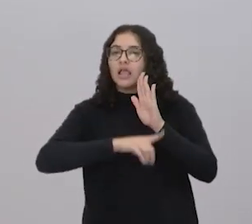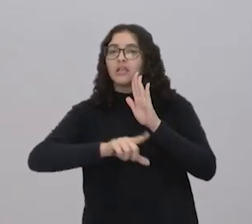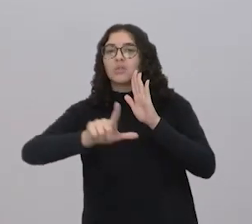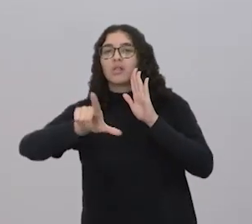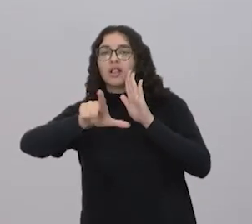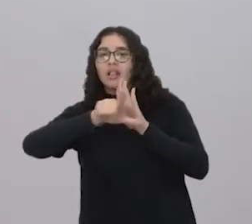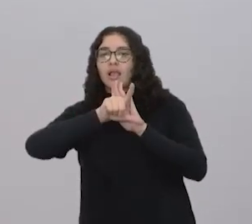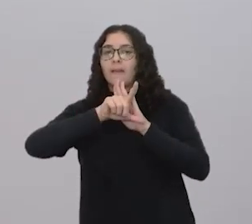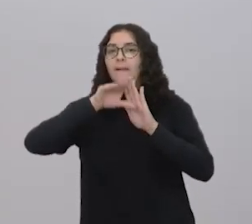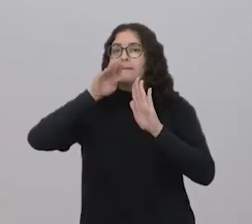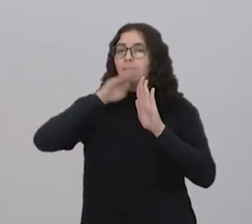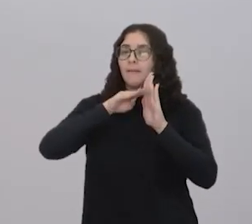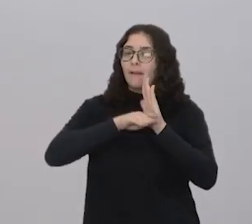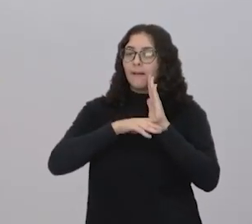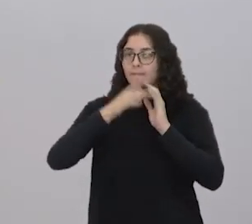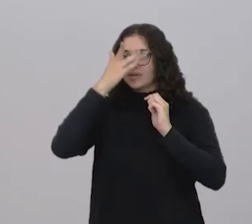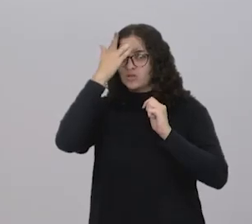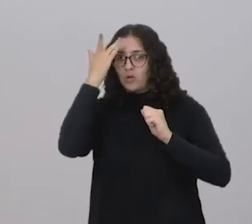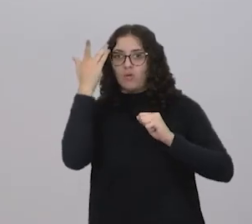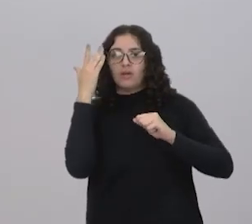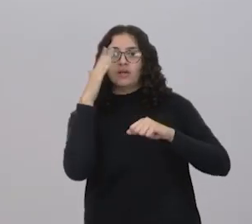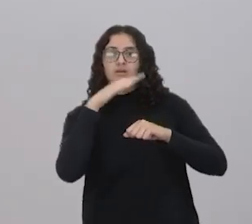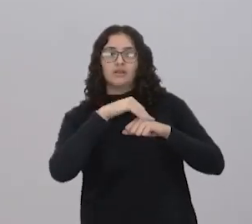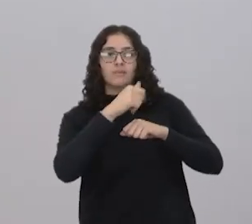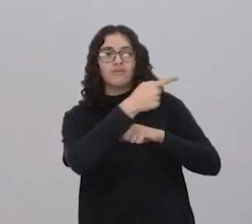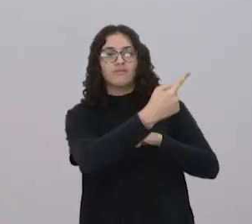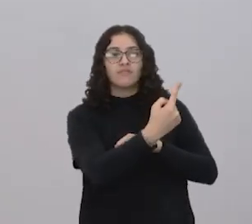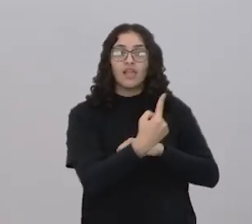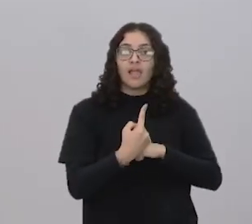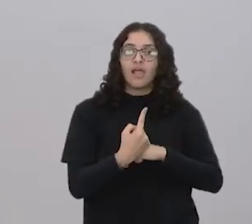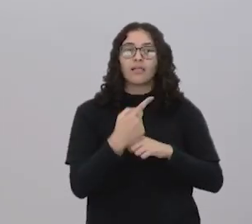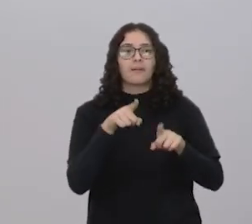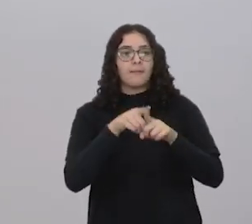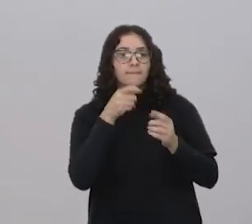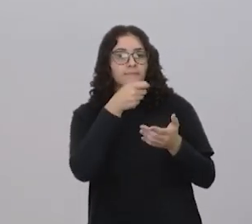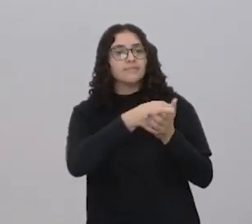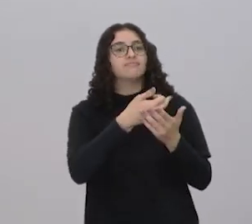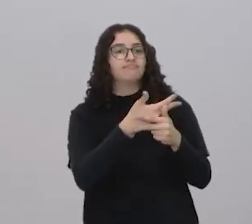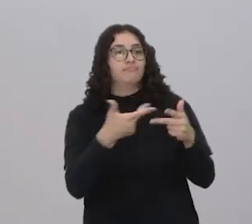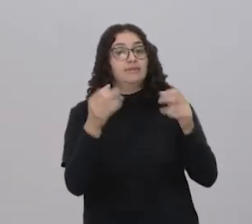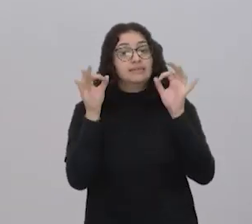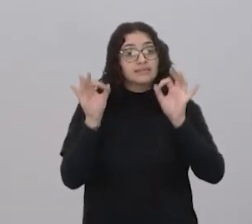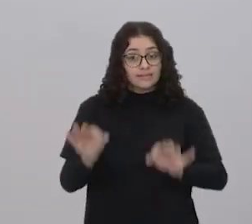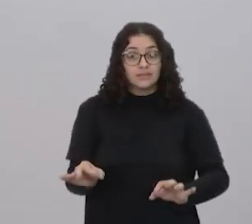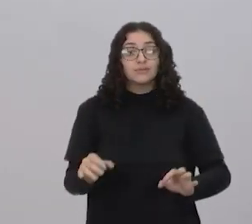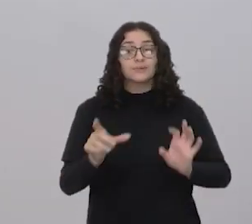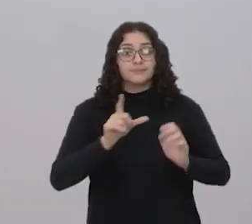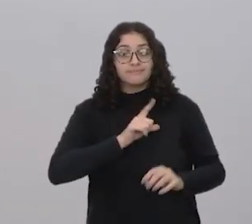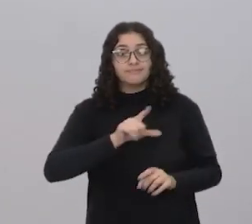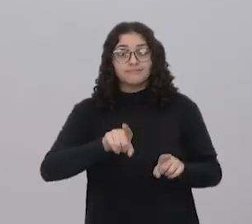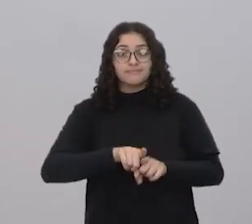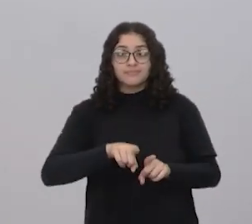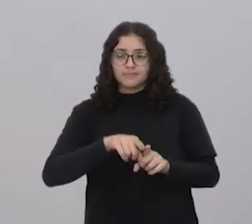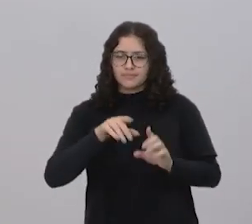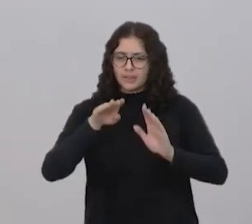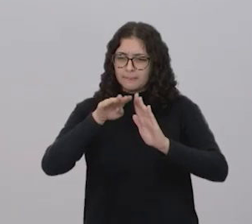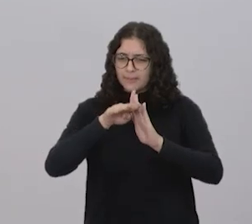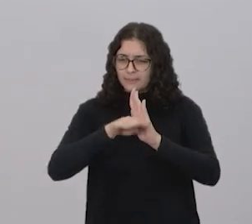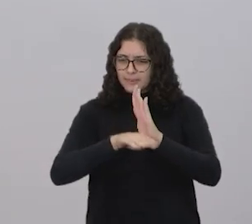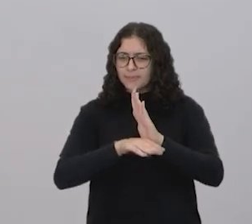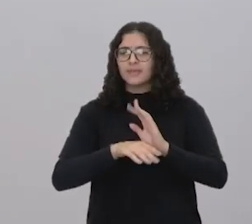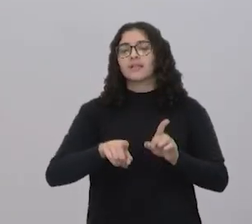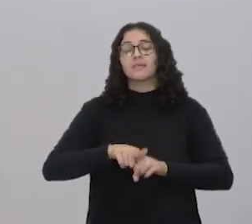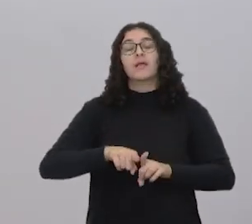tanto de quem contrata o ator quanto para quem é o ator. E aí toda profissão tem direitos e deveres, e a partir dessa regulamentação foram criadas